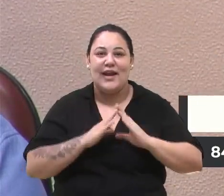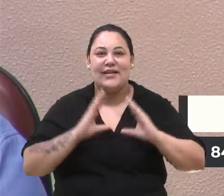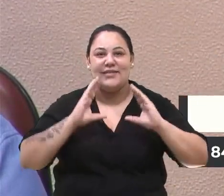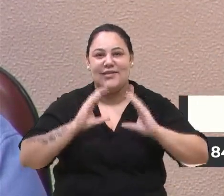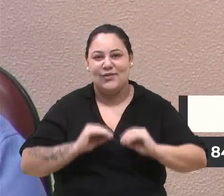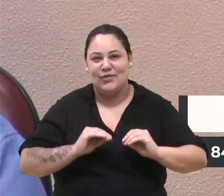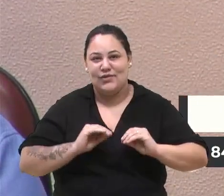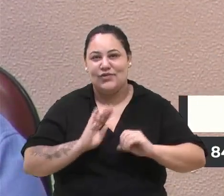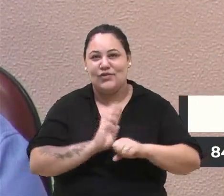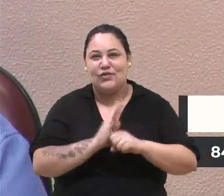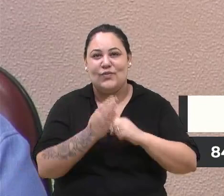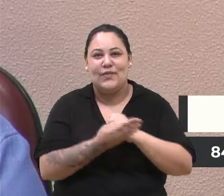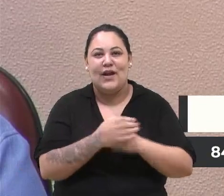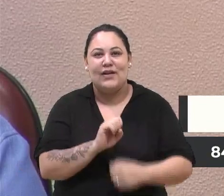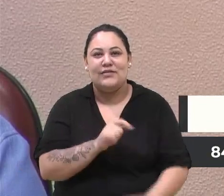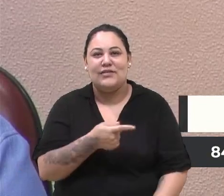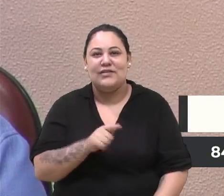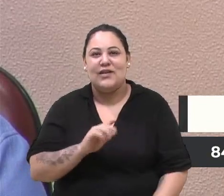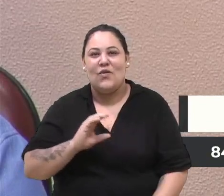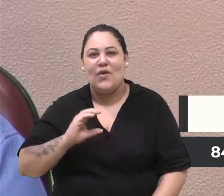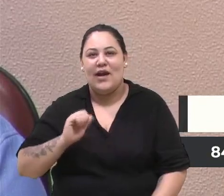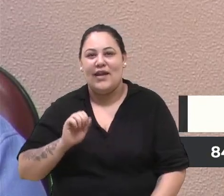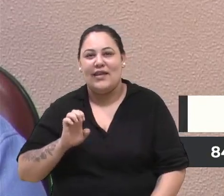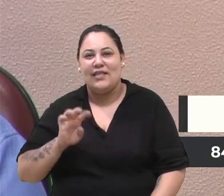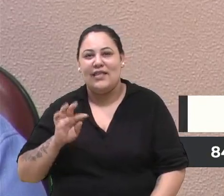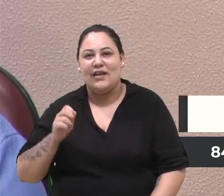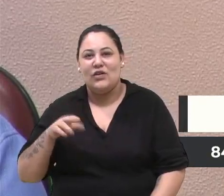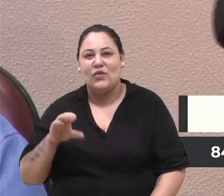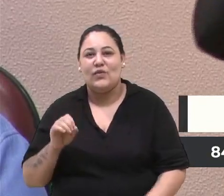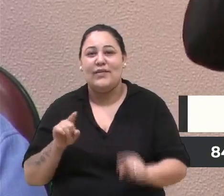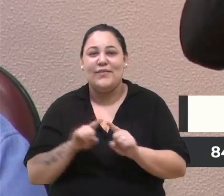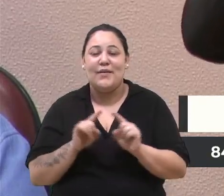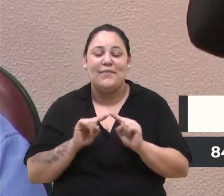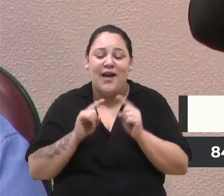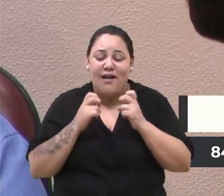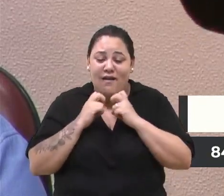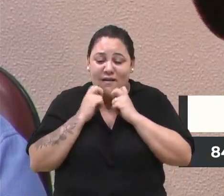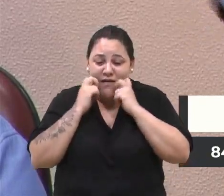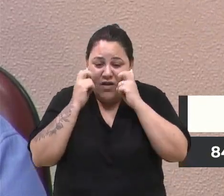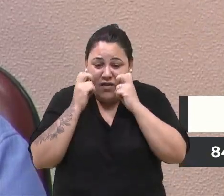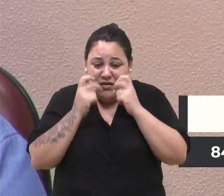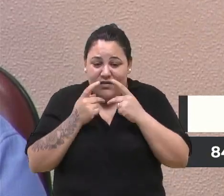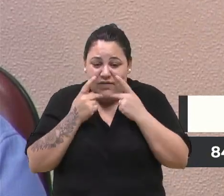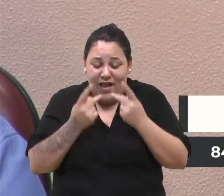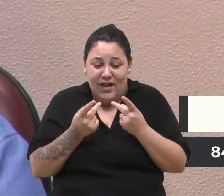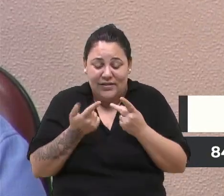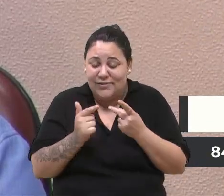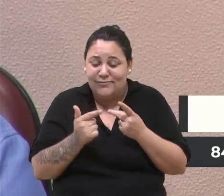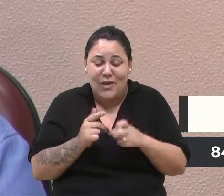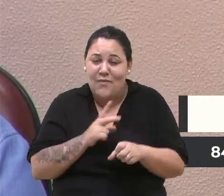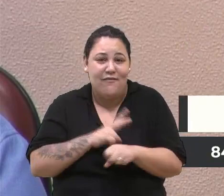Mas é vergonhoso para nós dizer que nós não temos uma vaga para idoso em Caxias.